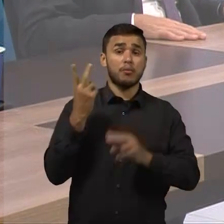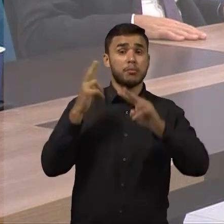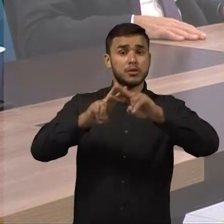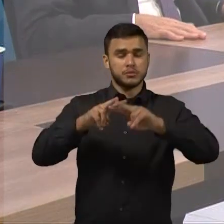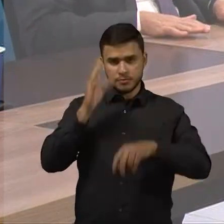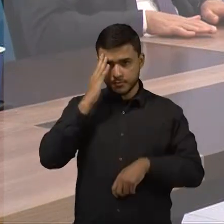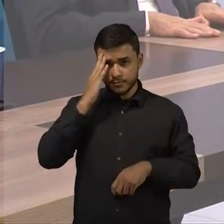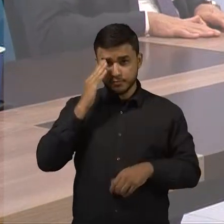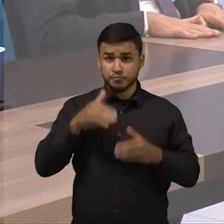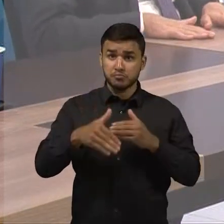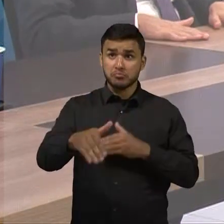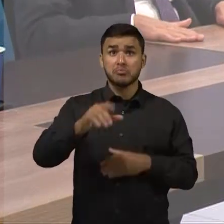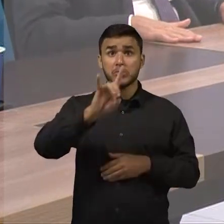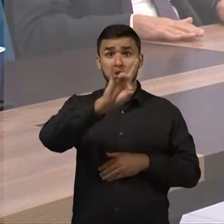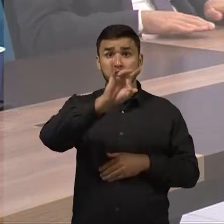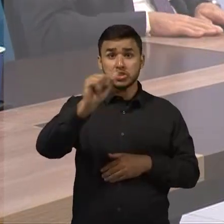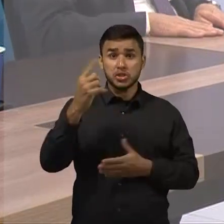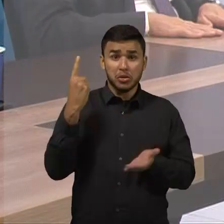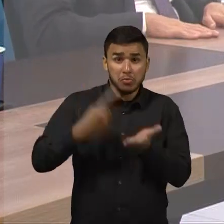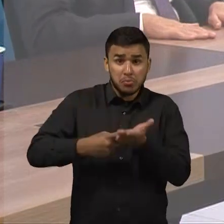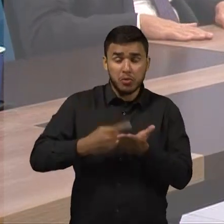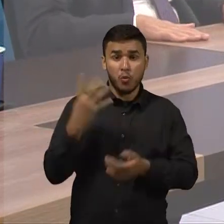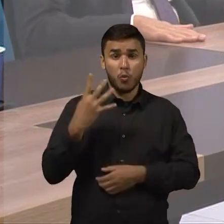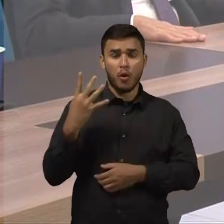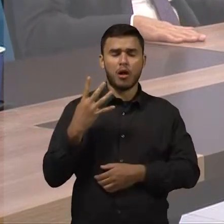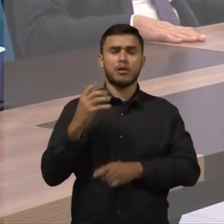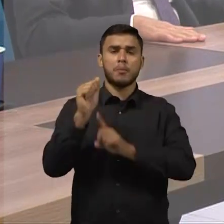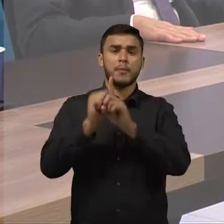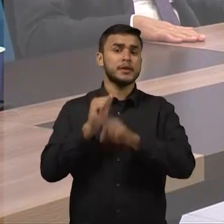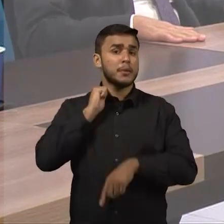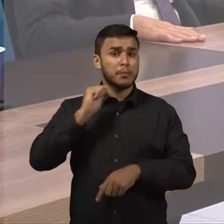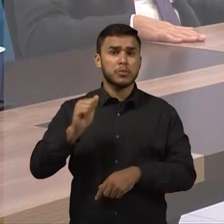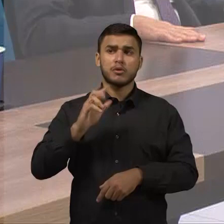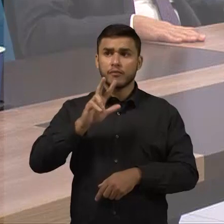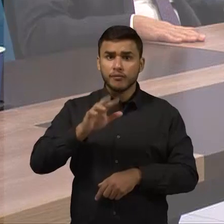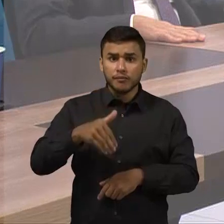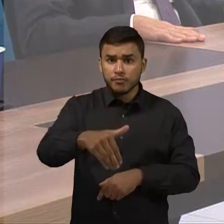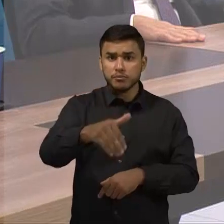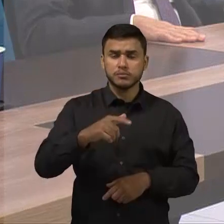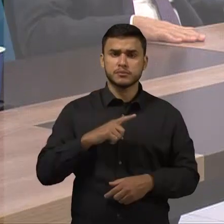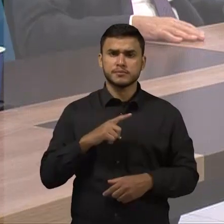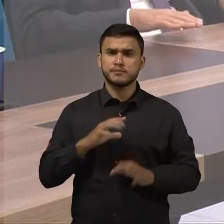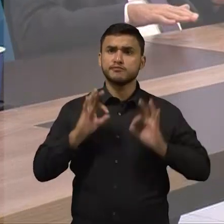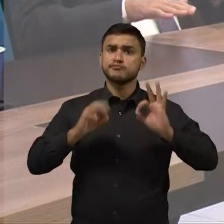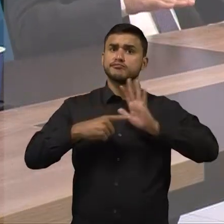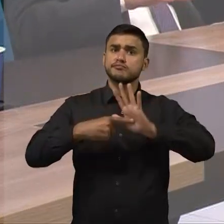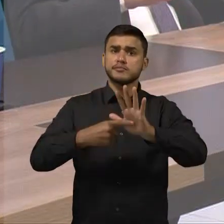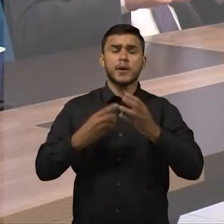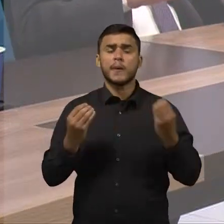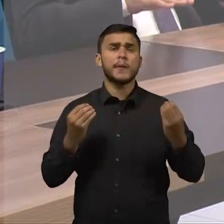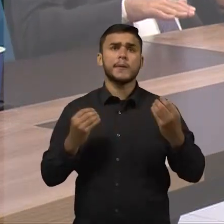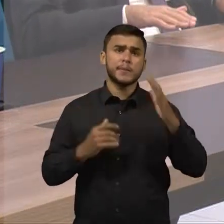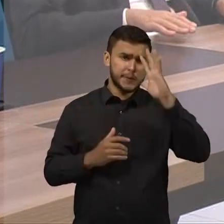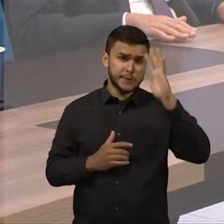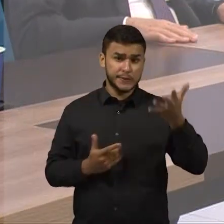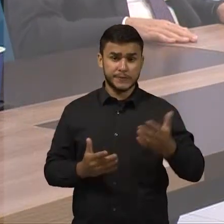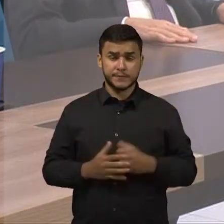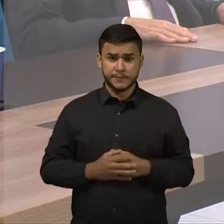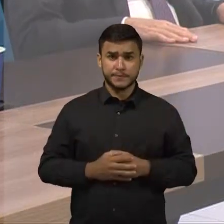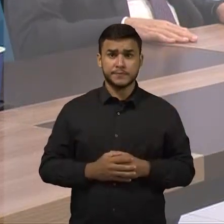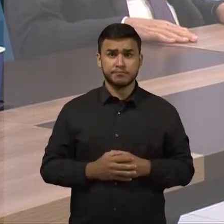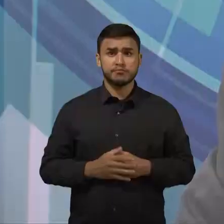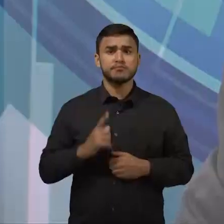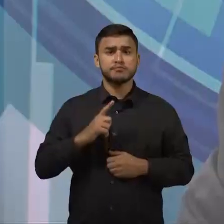ministro, se nós tivéssemos uma corte onde tivéssemos uma estabilidade previsível, a gente até poderia dizer mais ou menos como